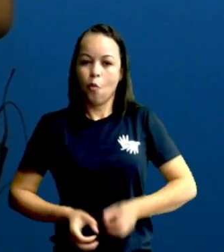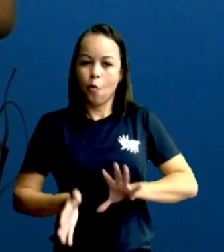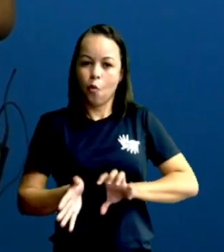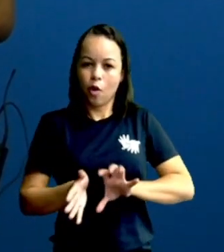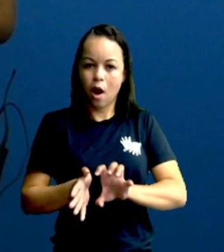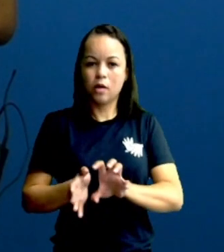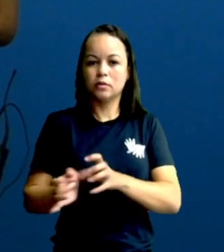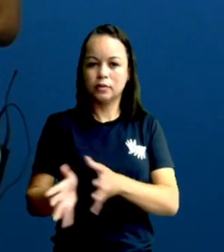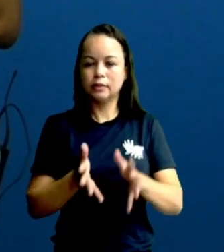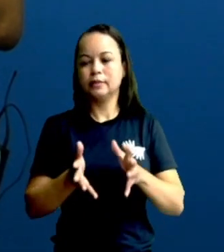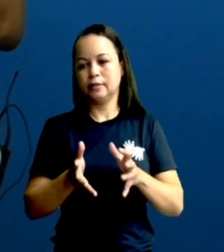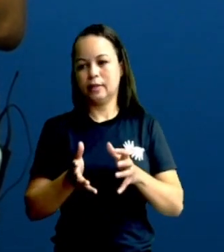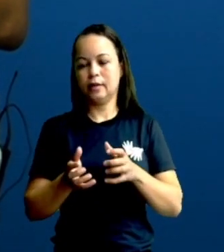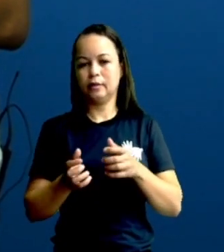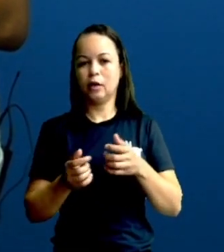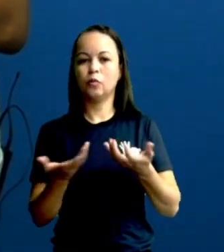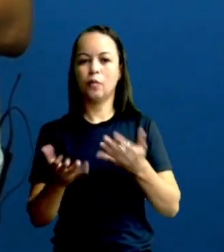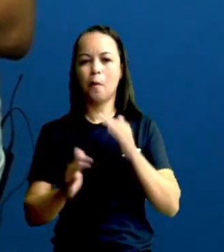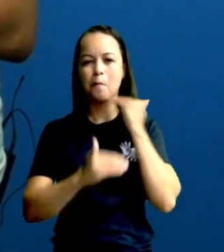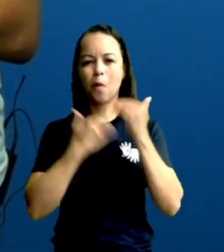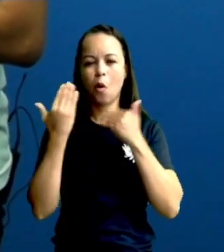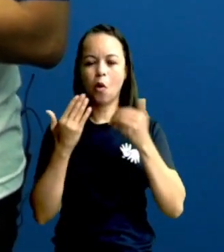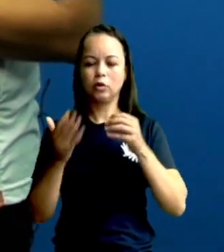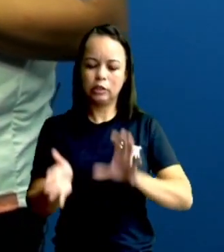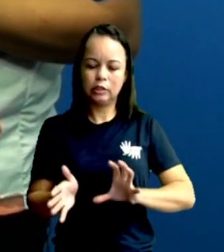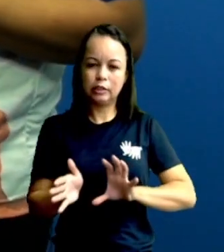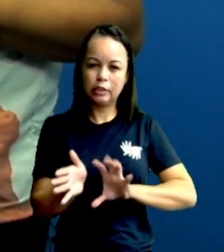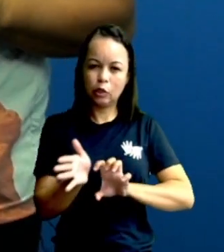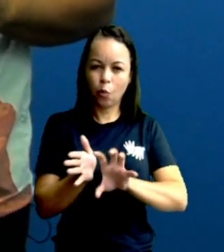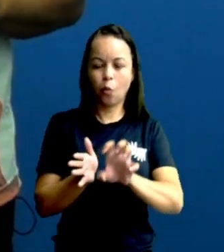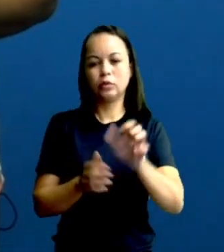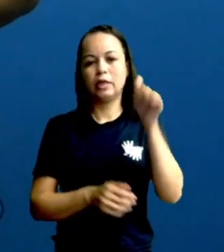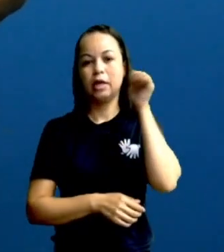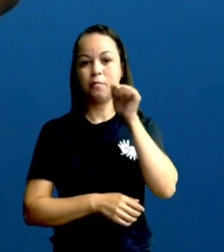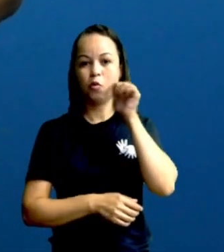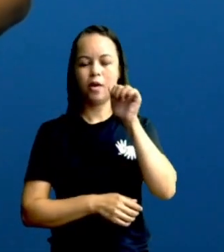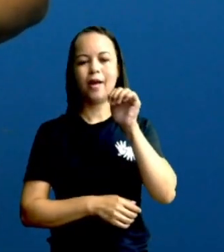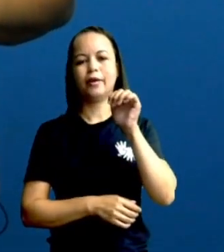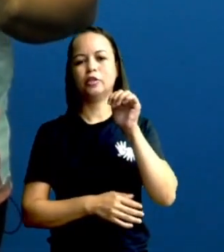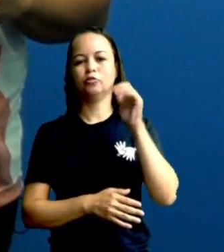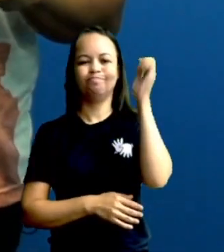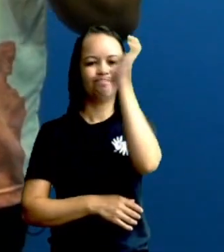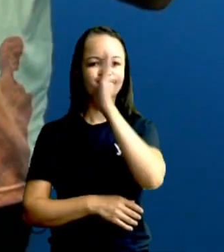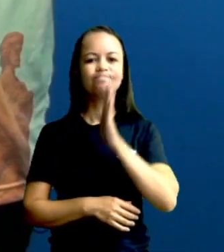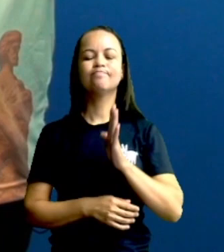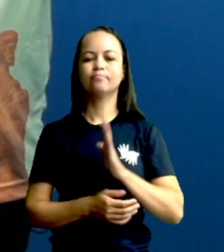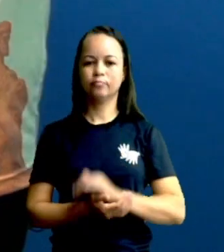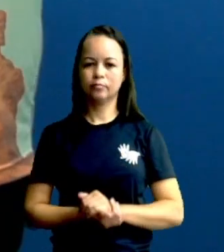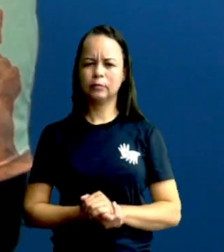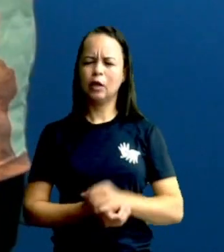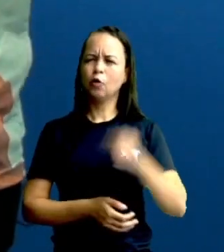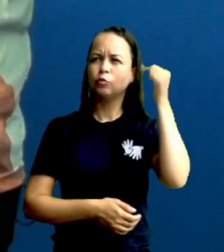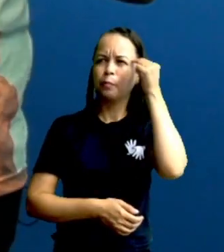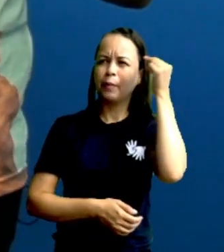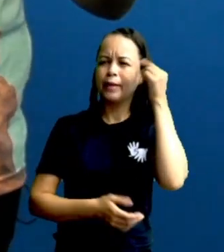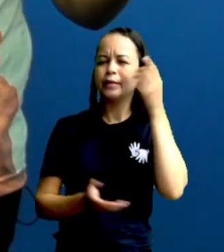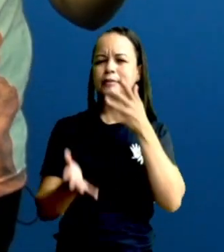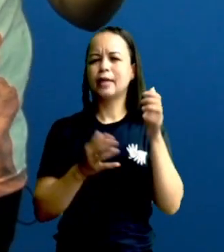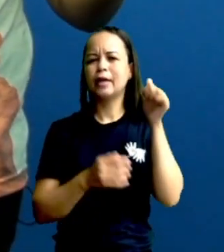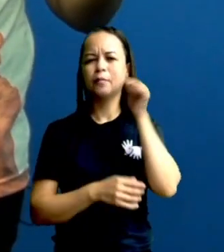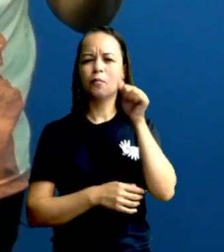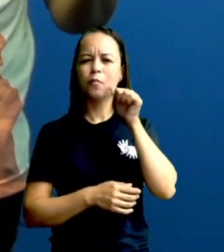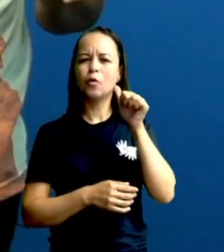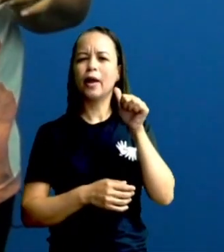O quarto principal causa de morte por câncer em mulheres no Brasil. Quando você pensa em morte de mulheres por causa